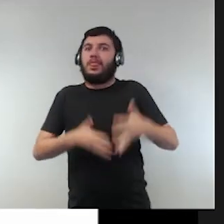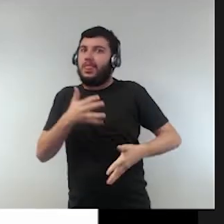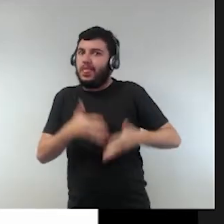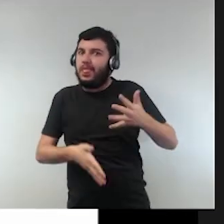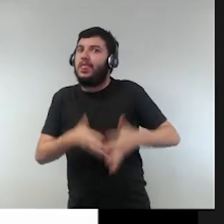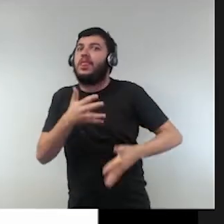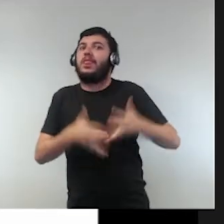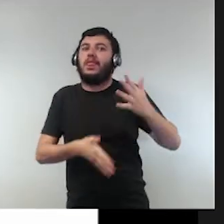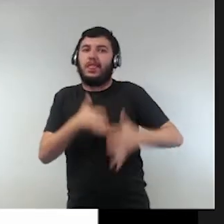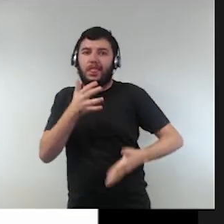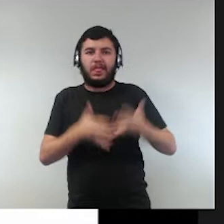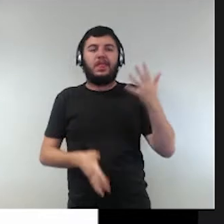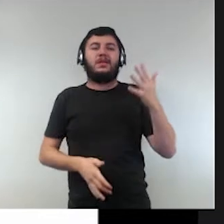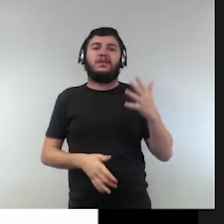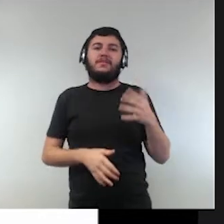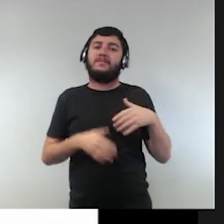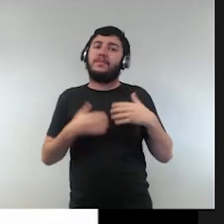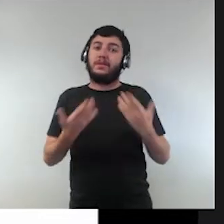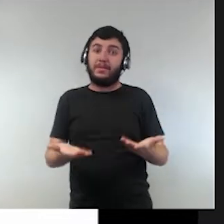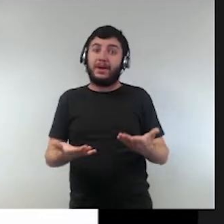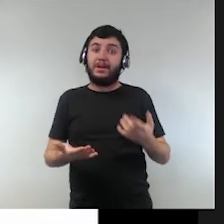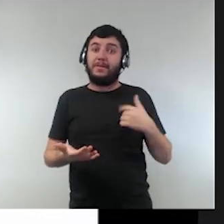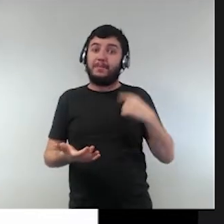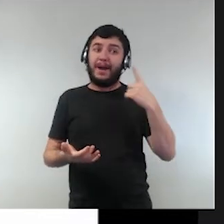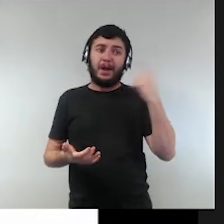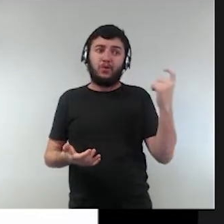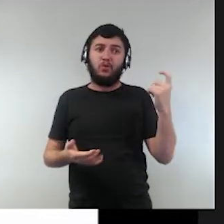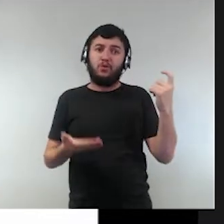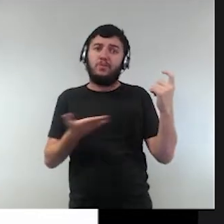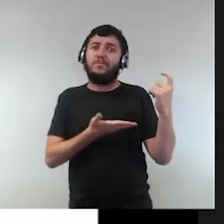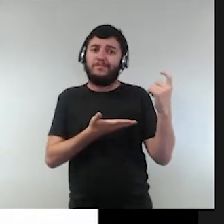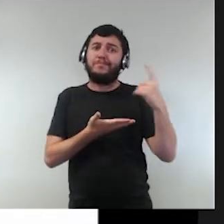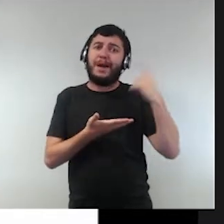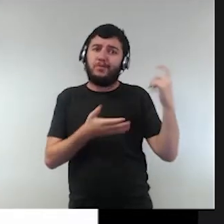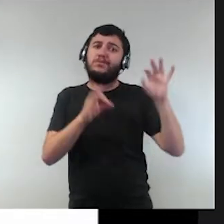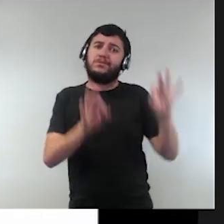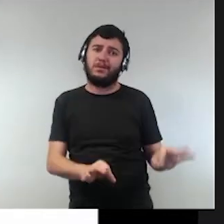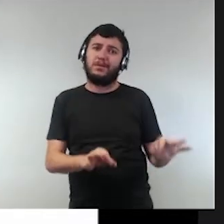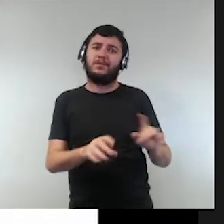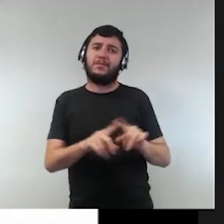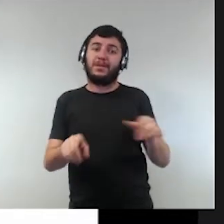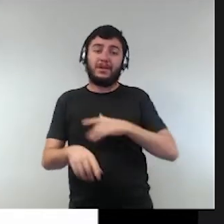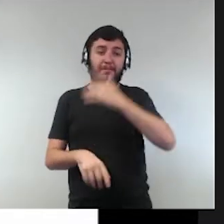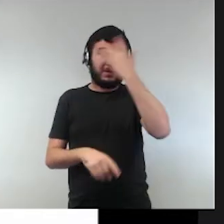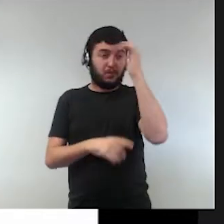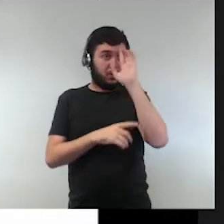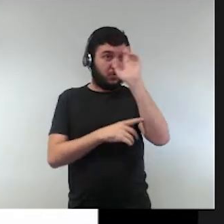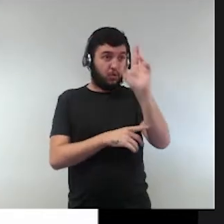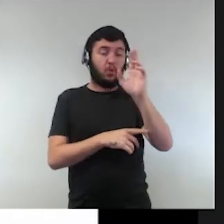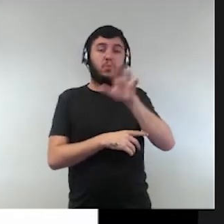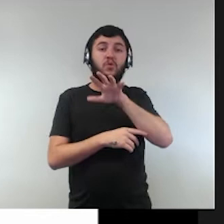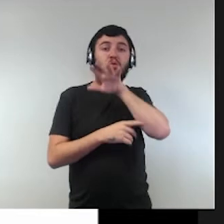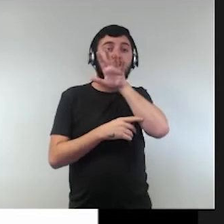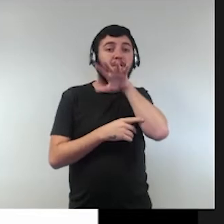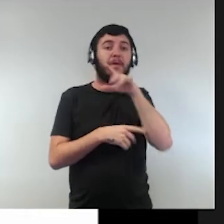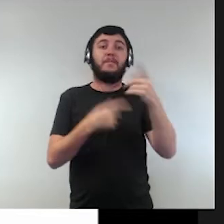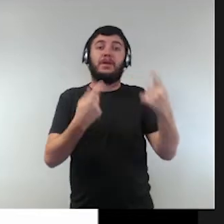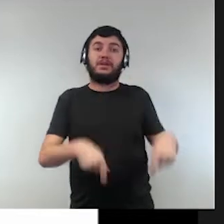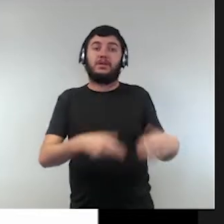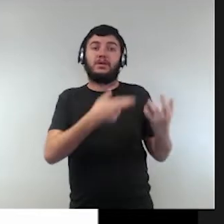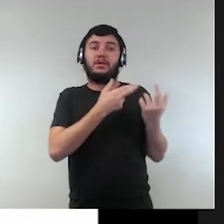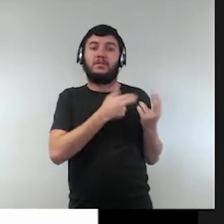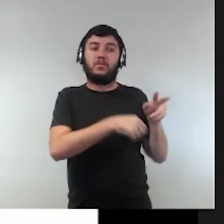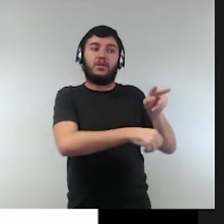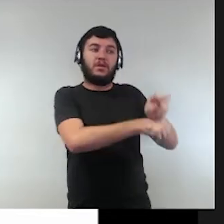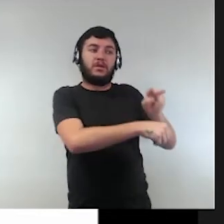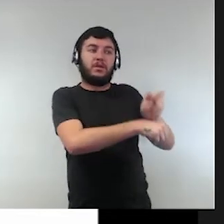vezes incomoda. Então, barulho é barulho. Então, é preciso que o dono do animal tenha responsabilidade e não permitir que